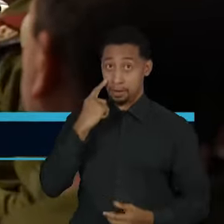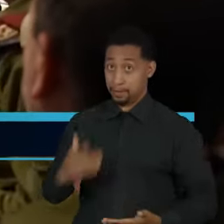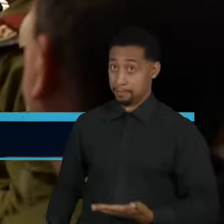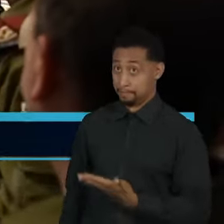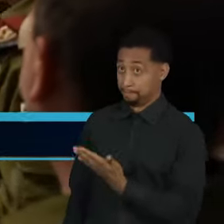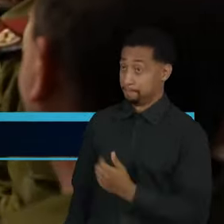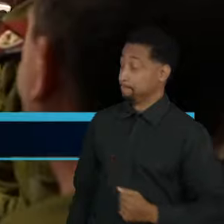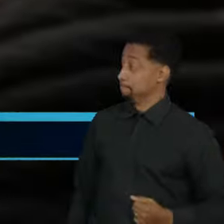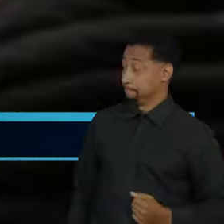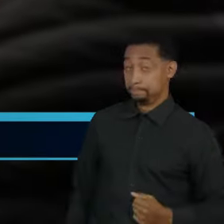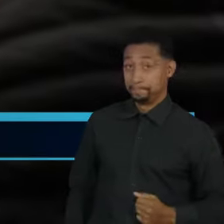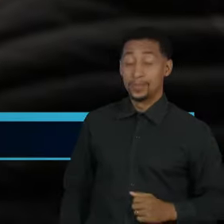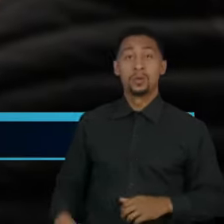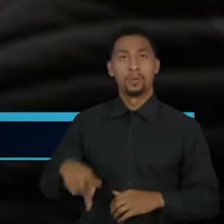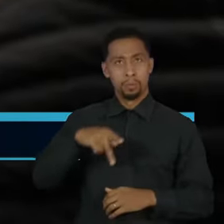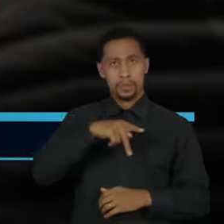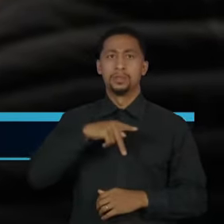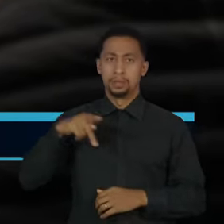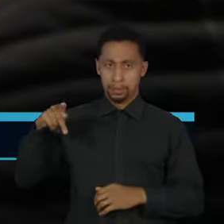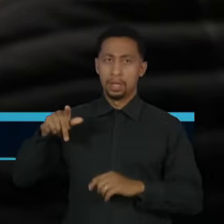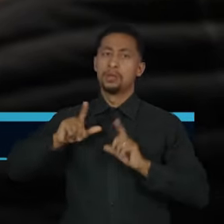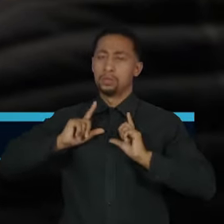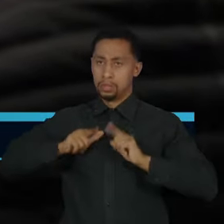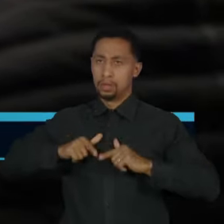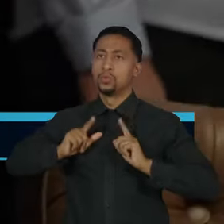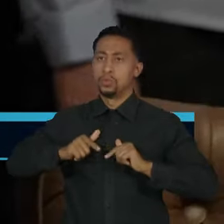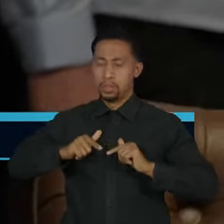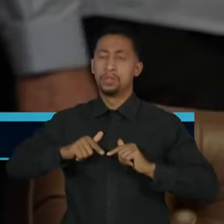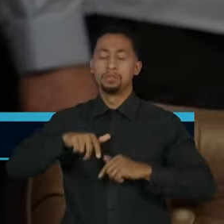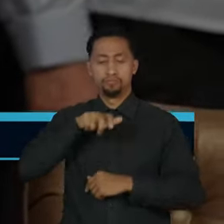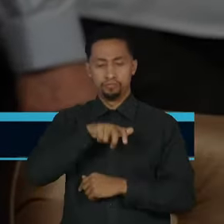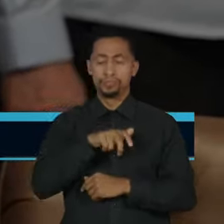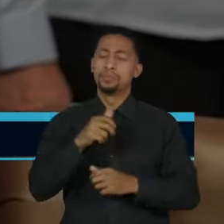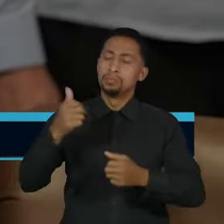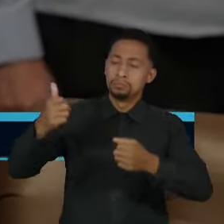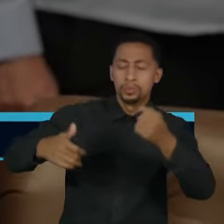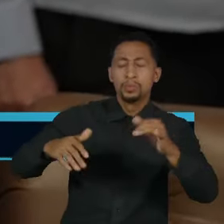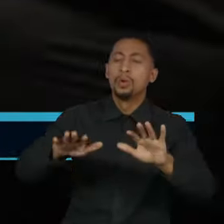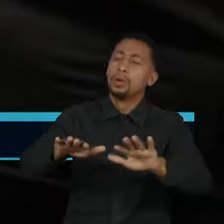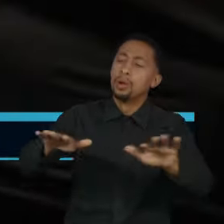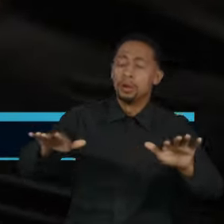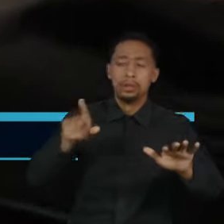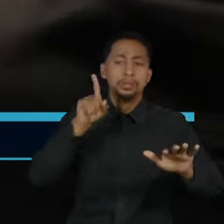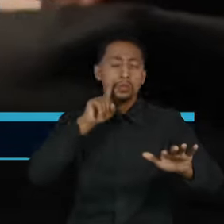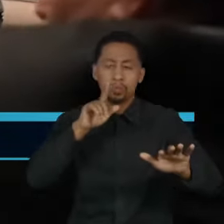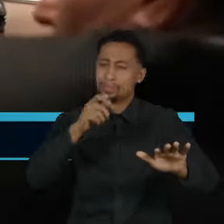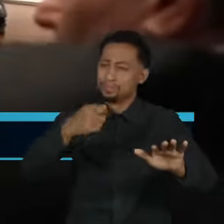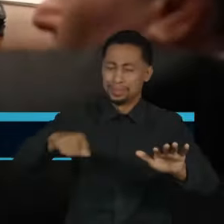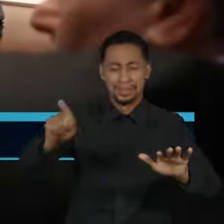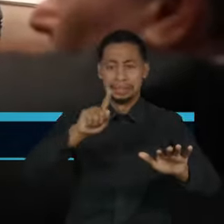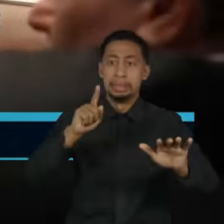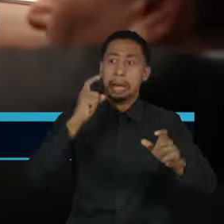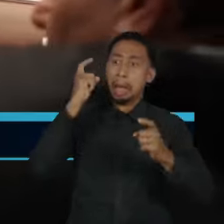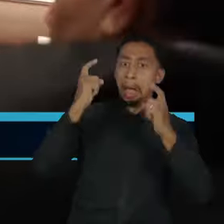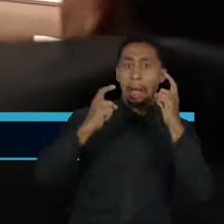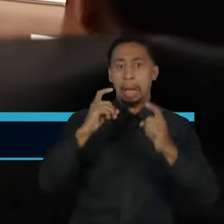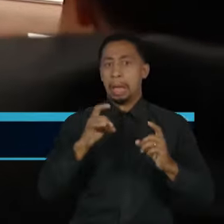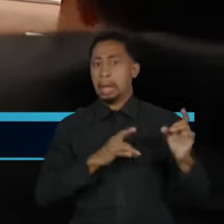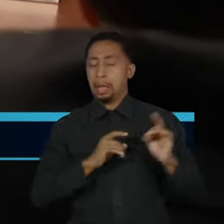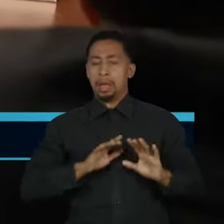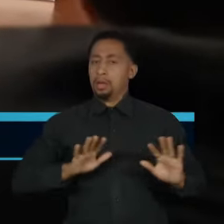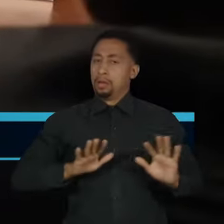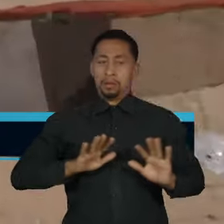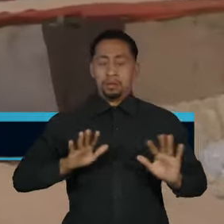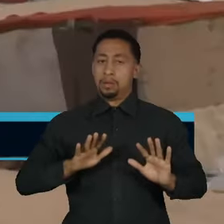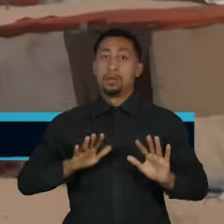premier Benjamin Netanyahu tentou minimizar os temores dos Estados Unidos de uma catástrofe humanitária se Israel lançar uma